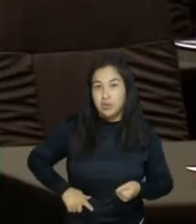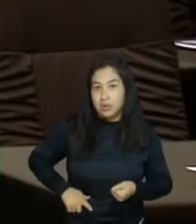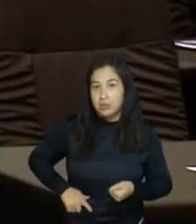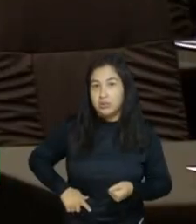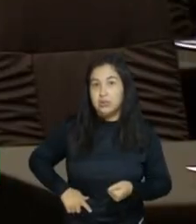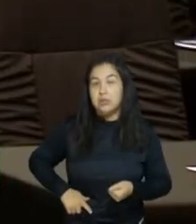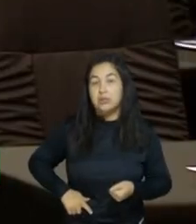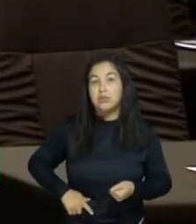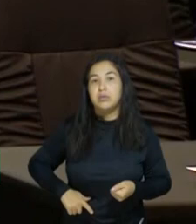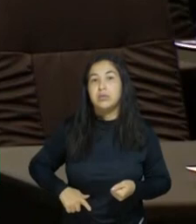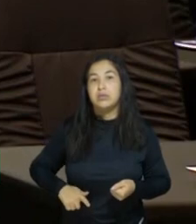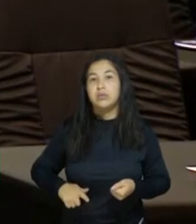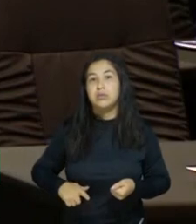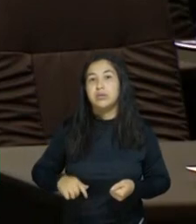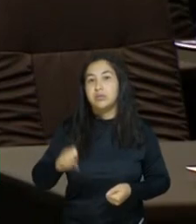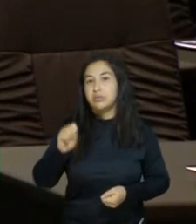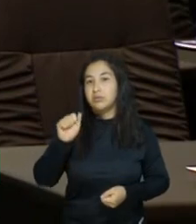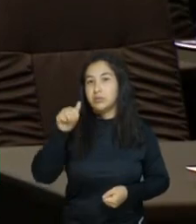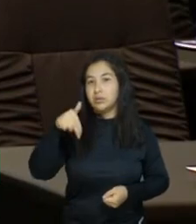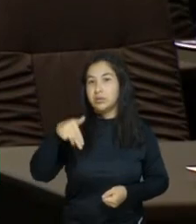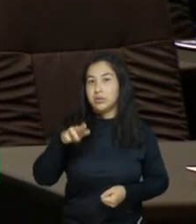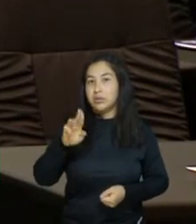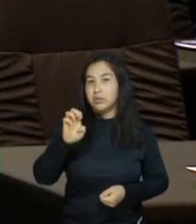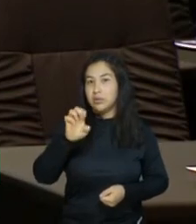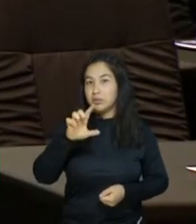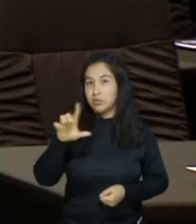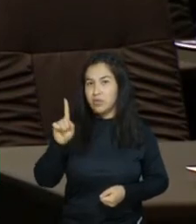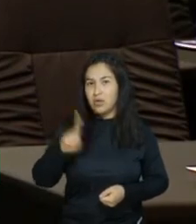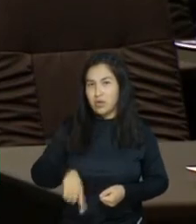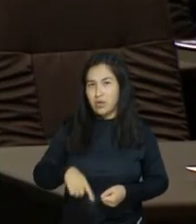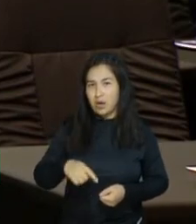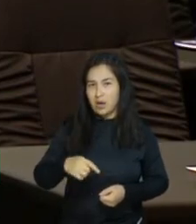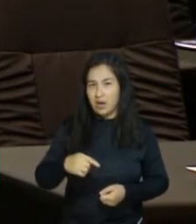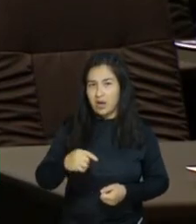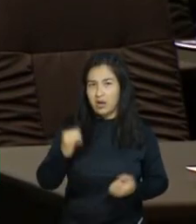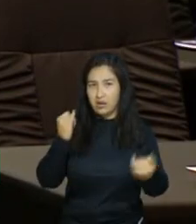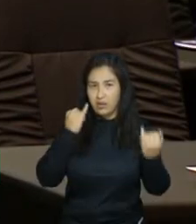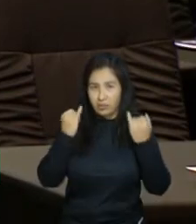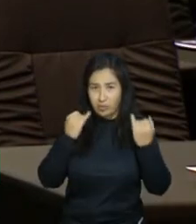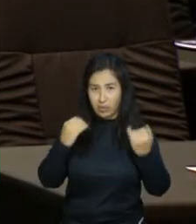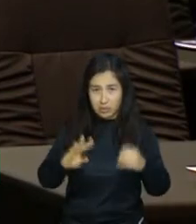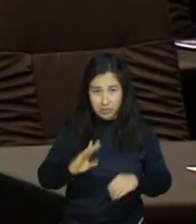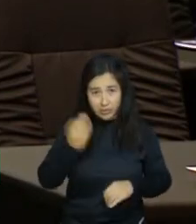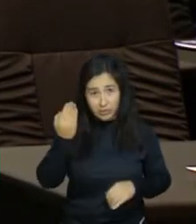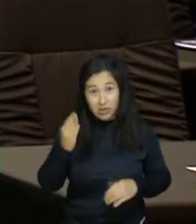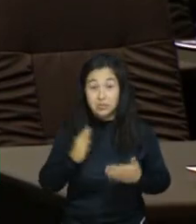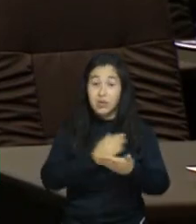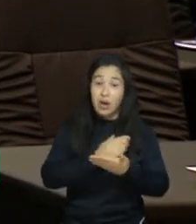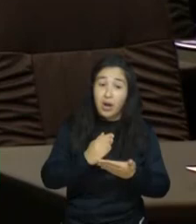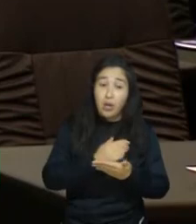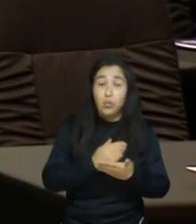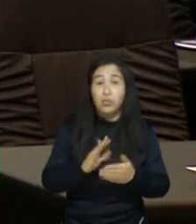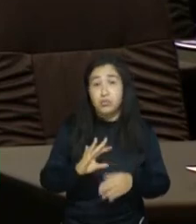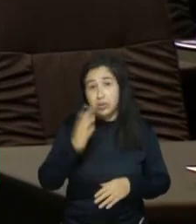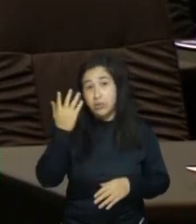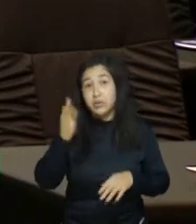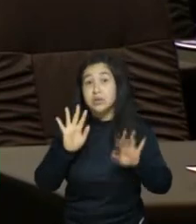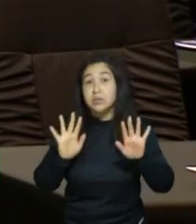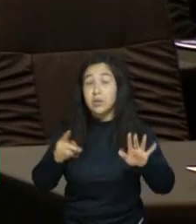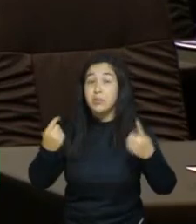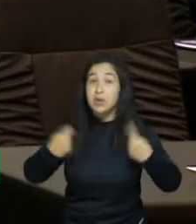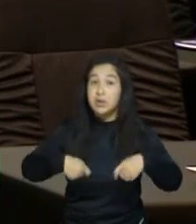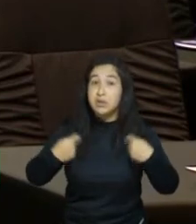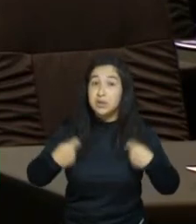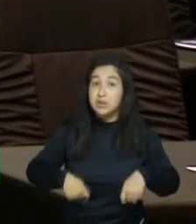com, né, o Samuel Vidal, então, assim, não se trata de fake news. Se são alguns casos isolados, a gente tem que entender que esses casos